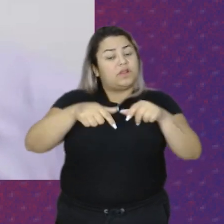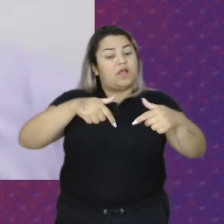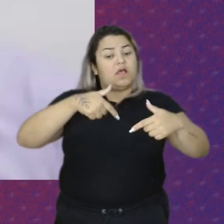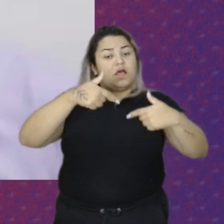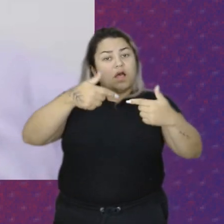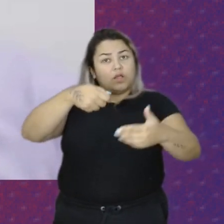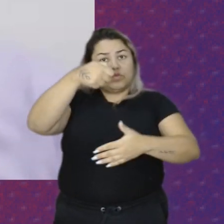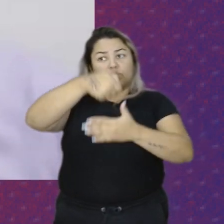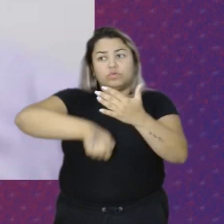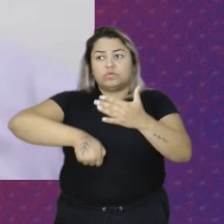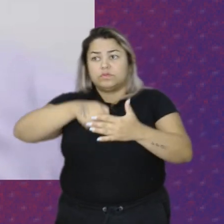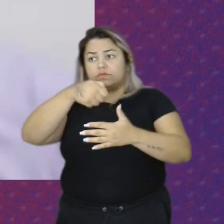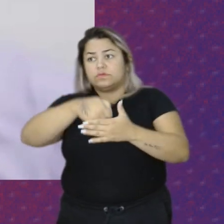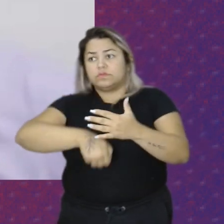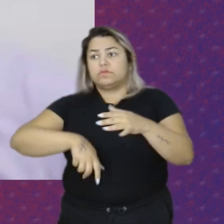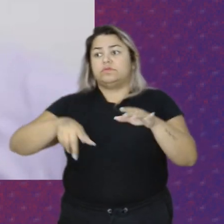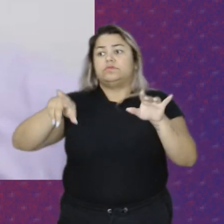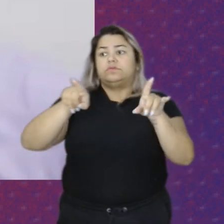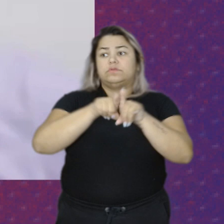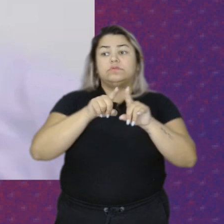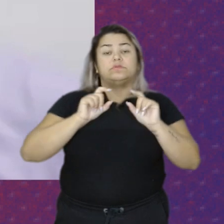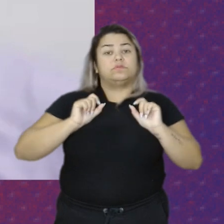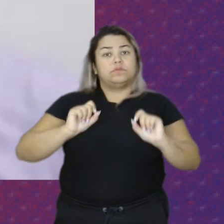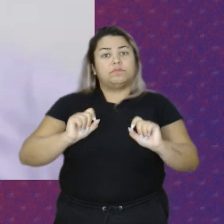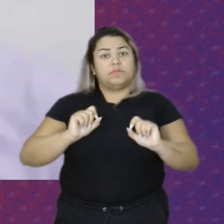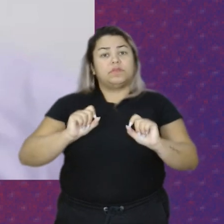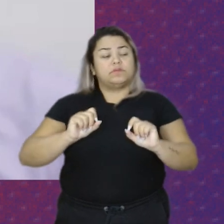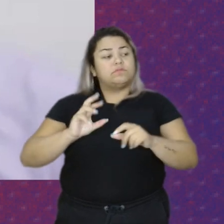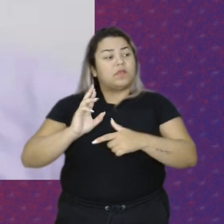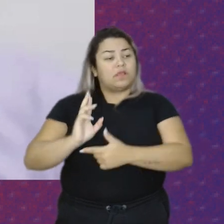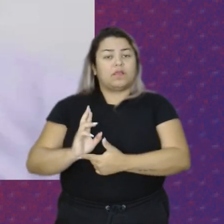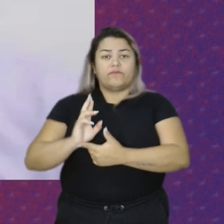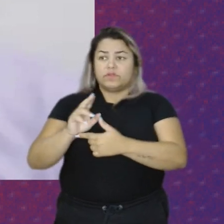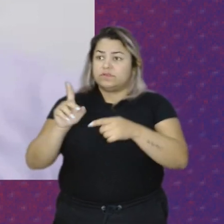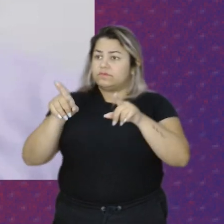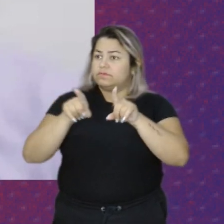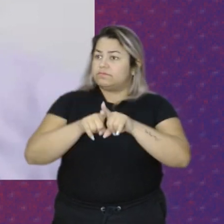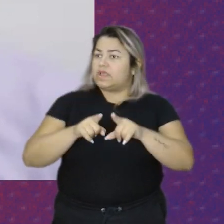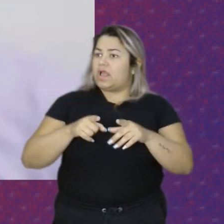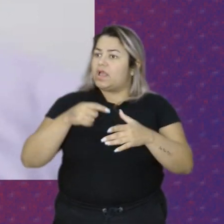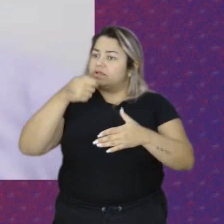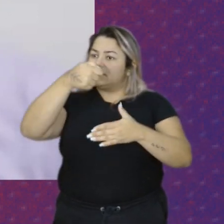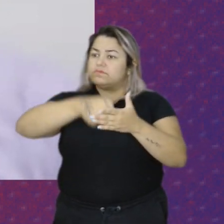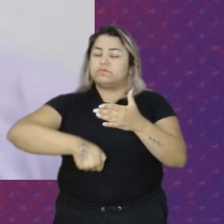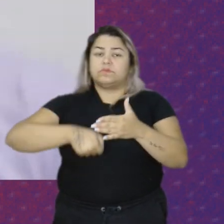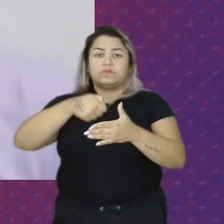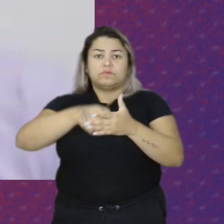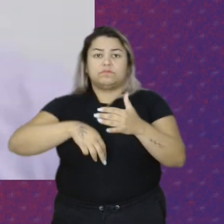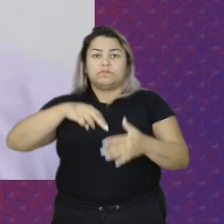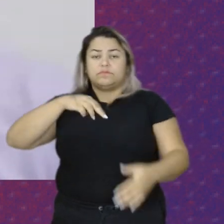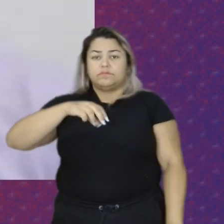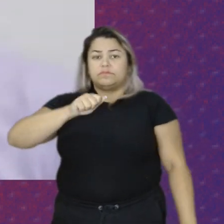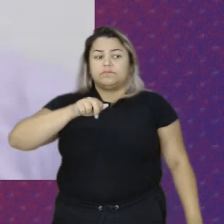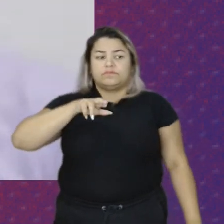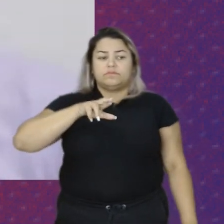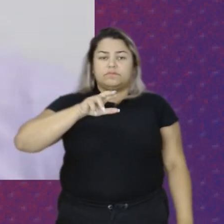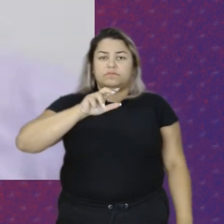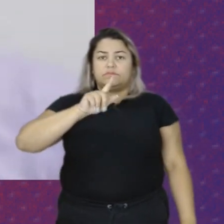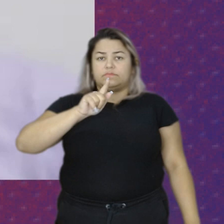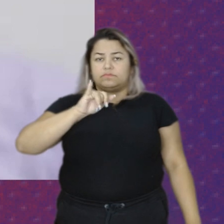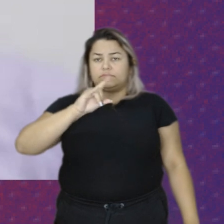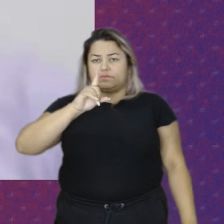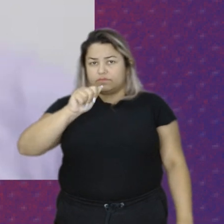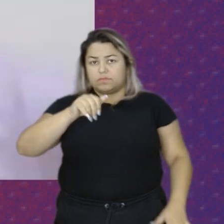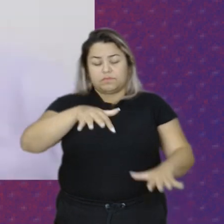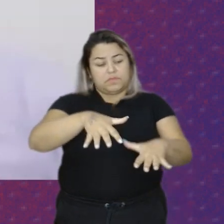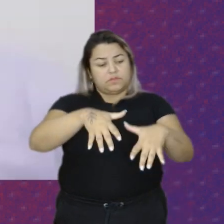do direito à terra. Então, é em referência a essa luta de Margarida Alves que continuaremos